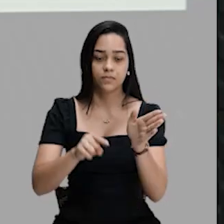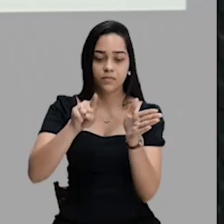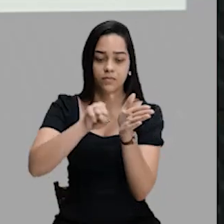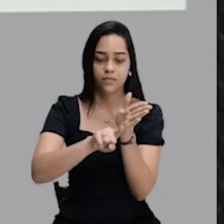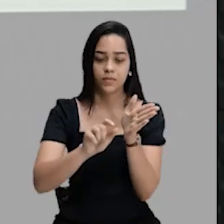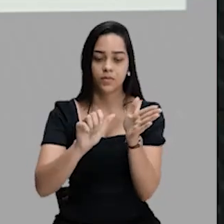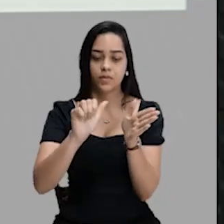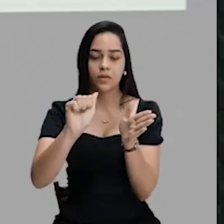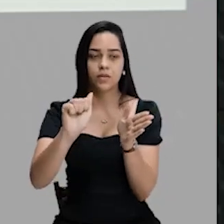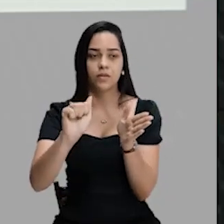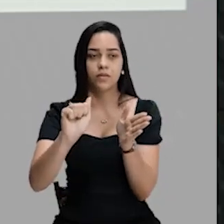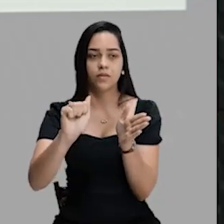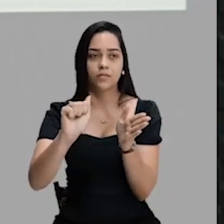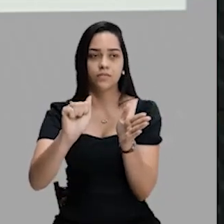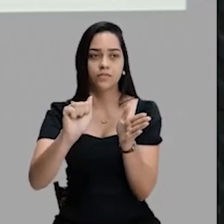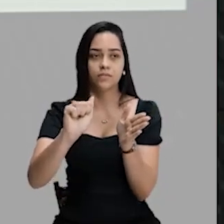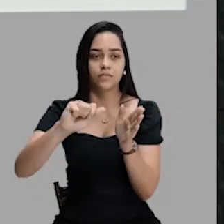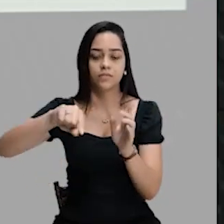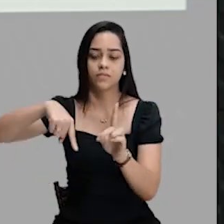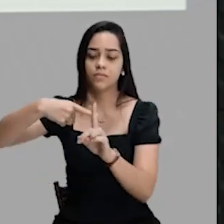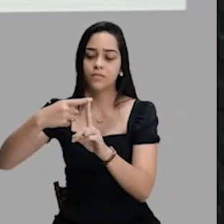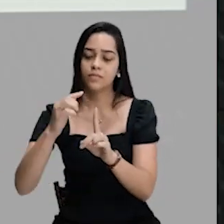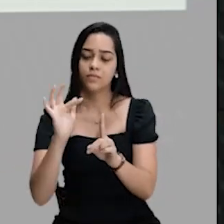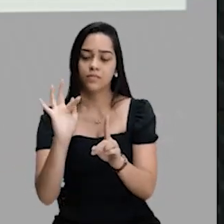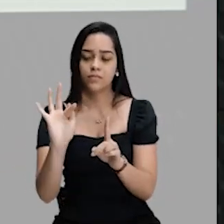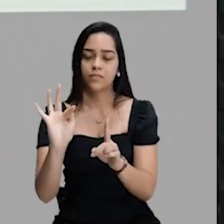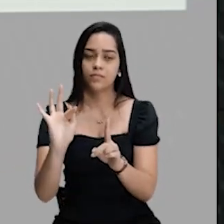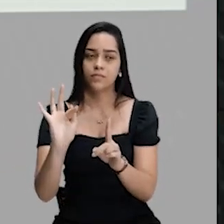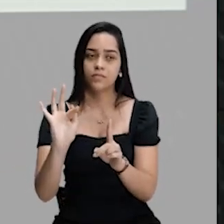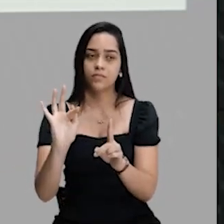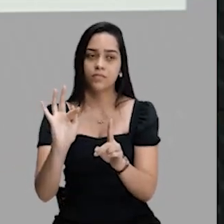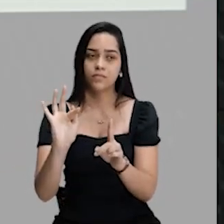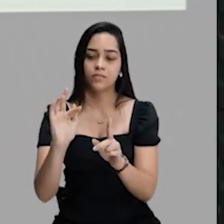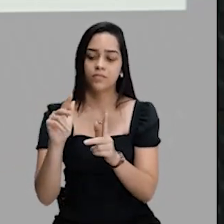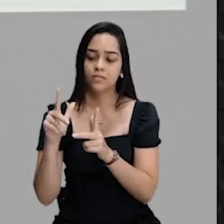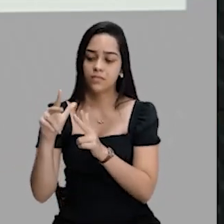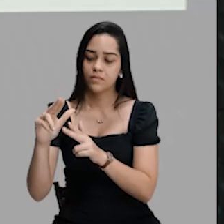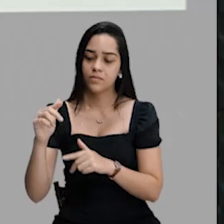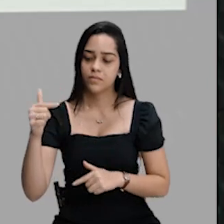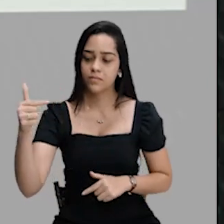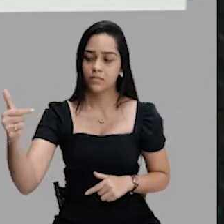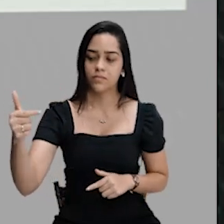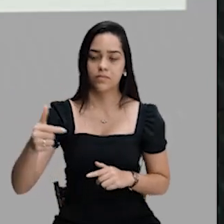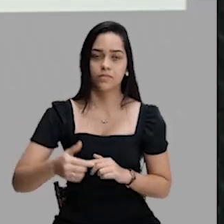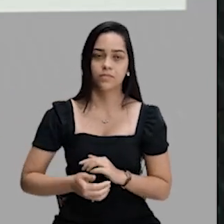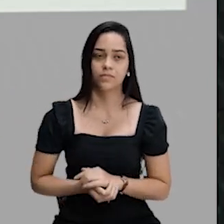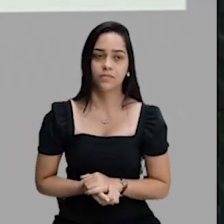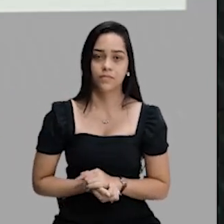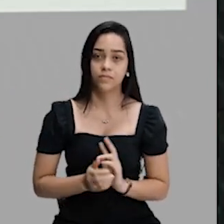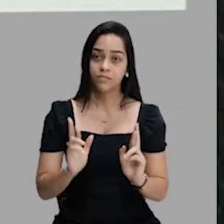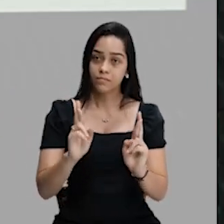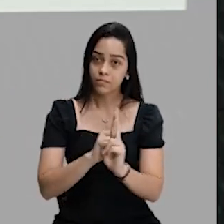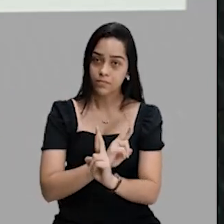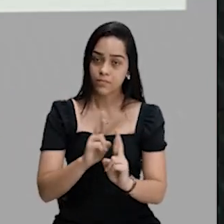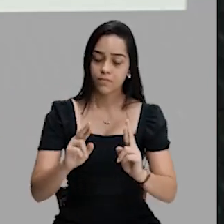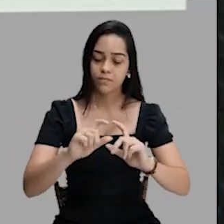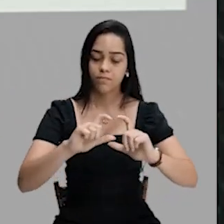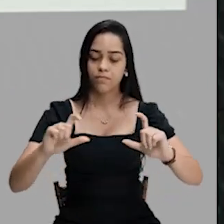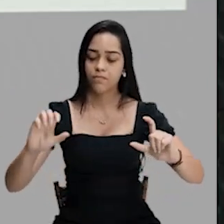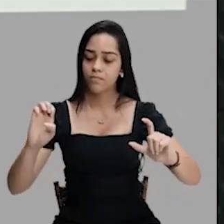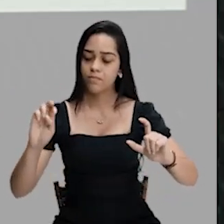menos A mais F igual a 2. Relação de